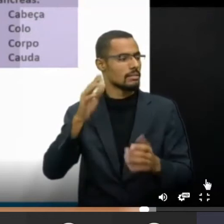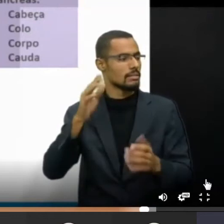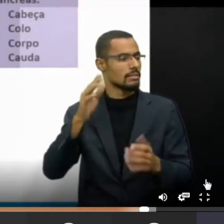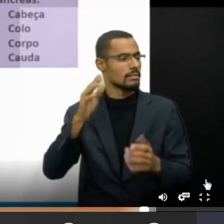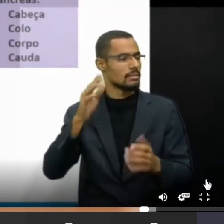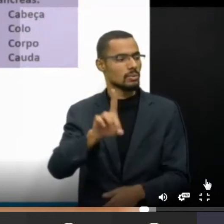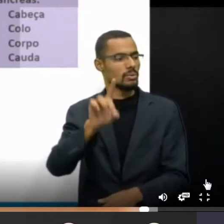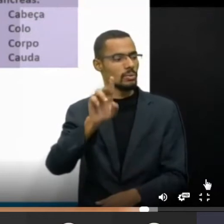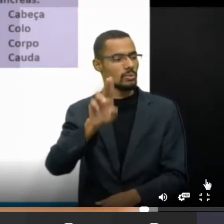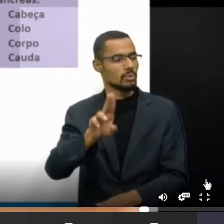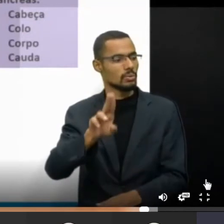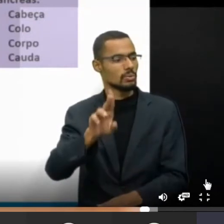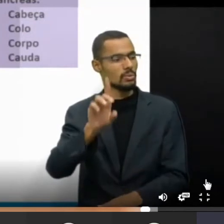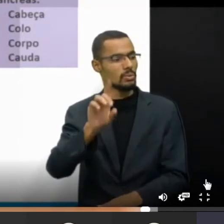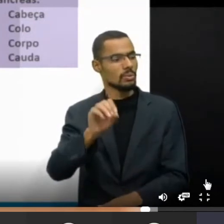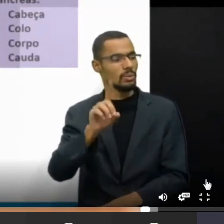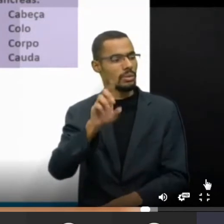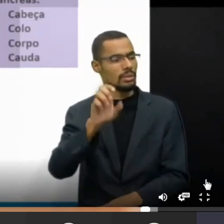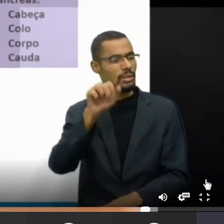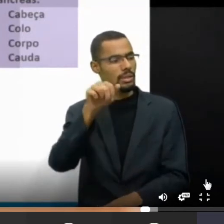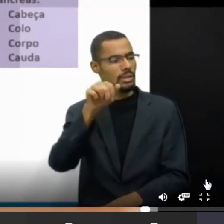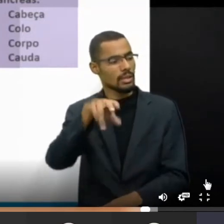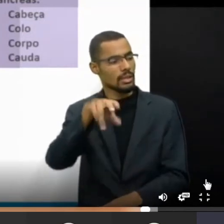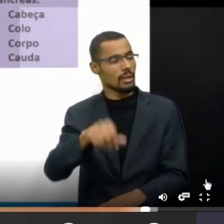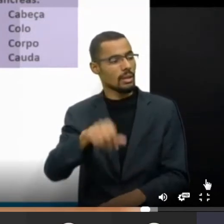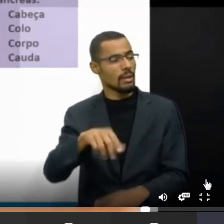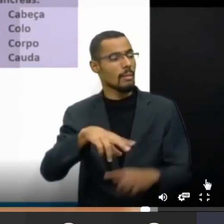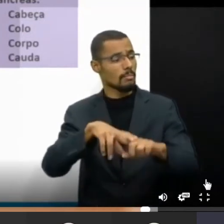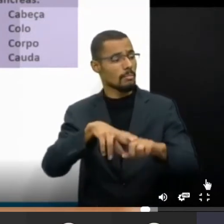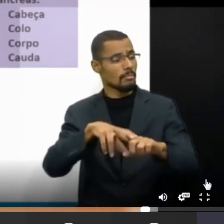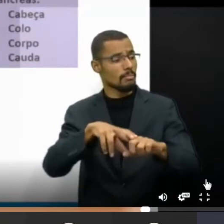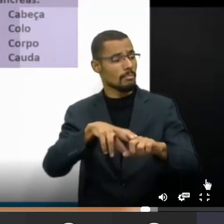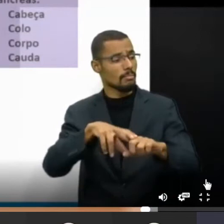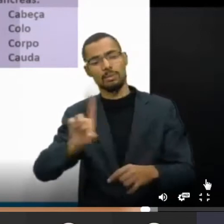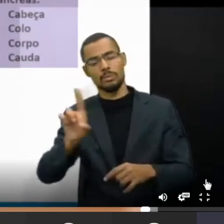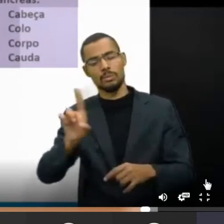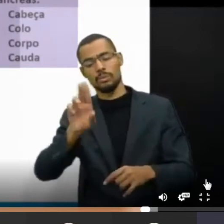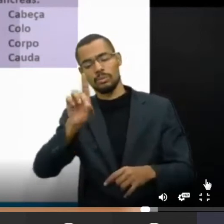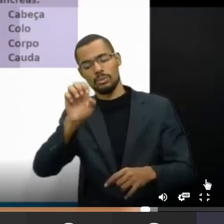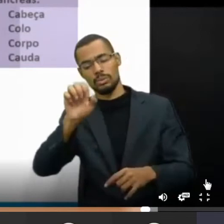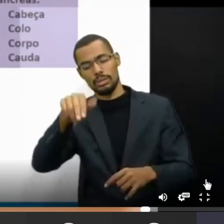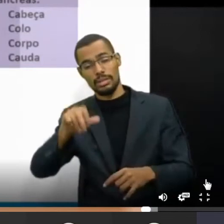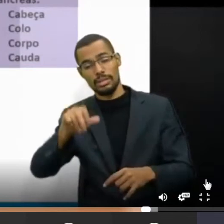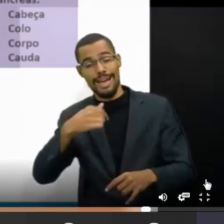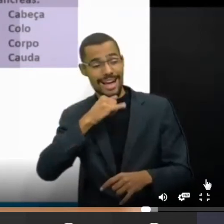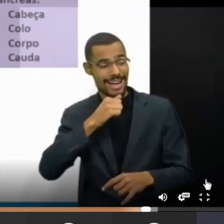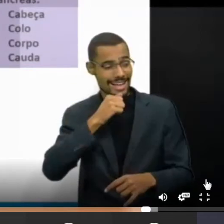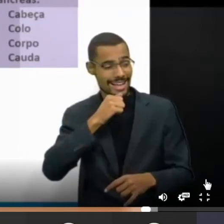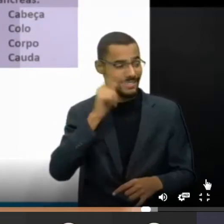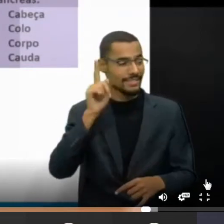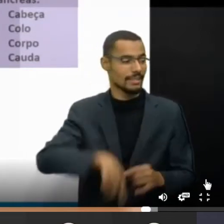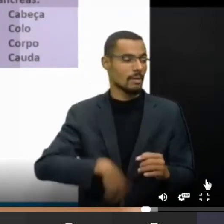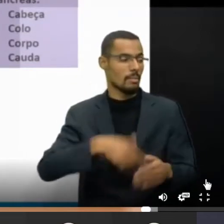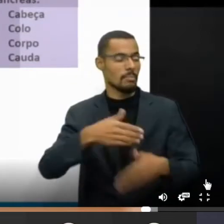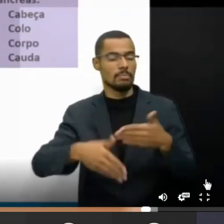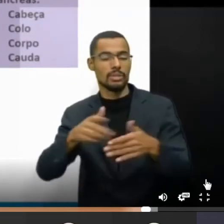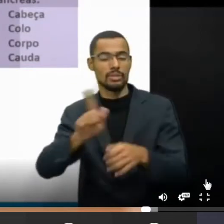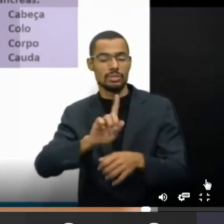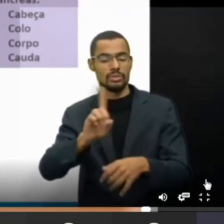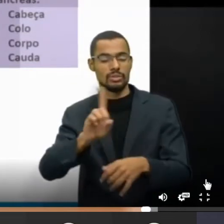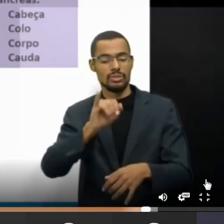no duodeno. Então, por isso que nessa porção de duodeno, eu ainda tenho o processo